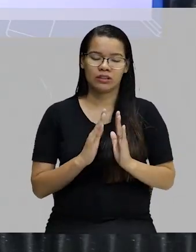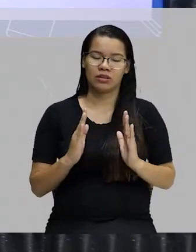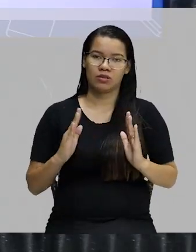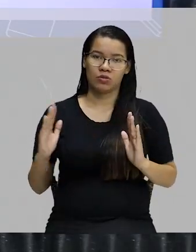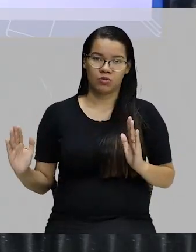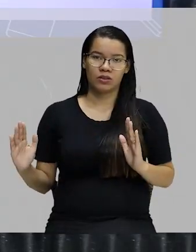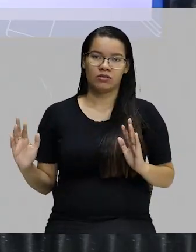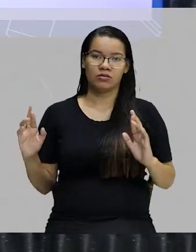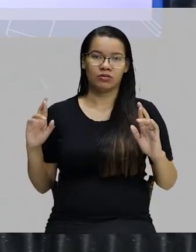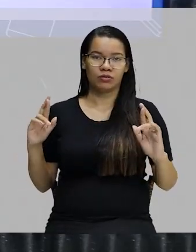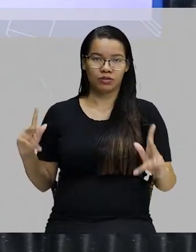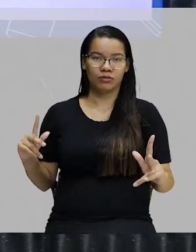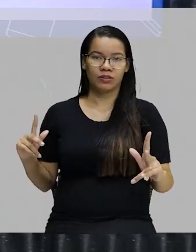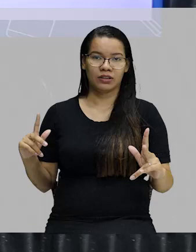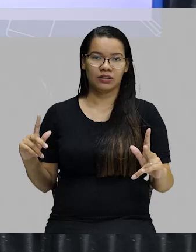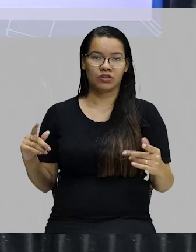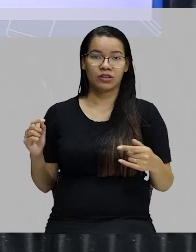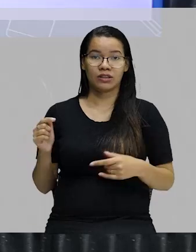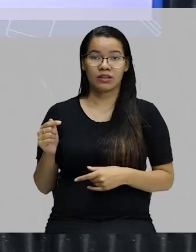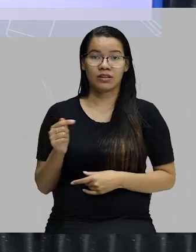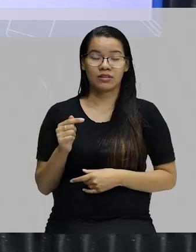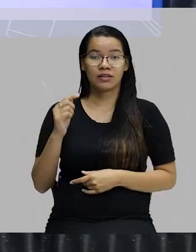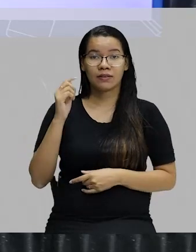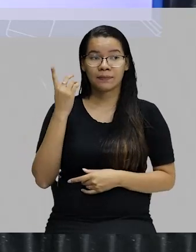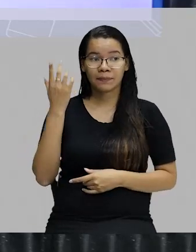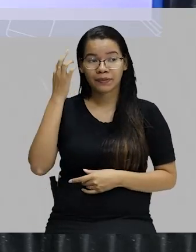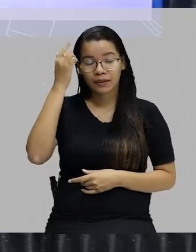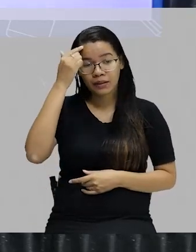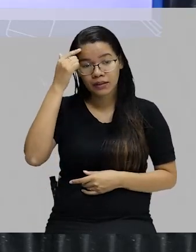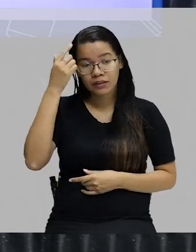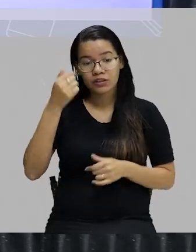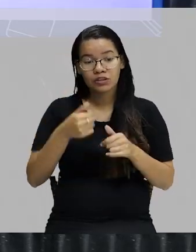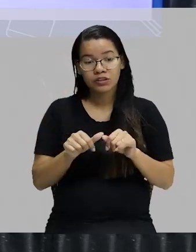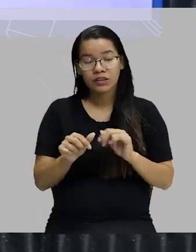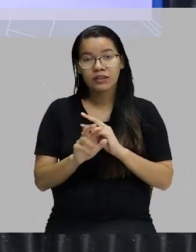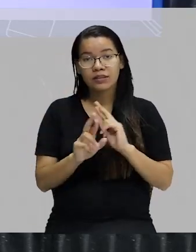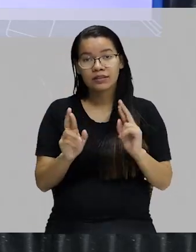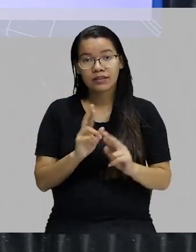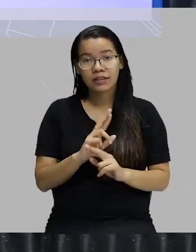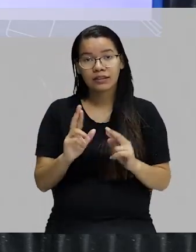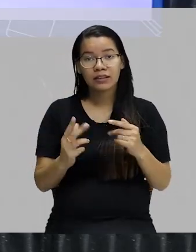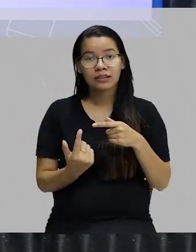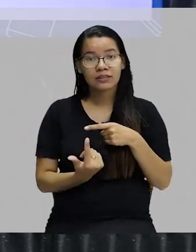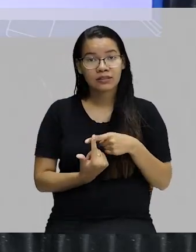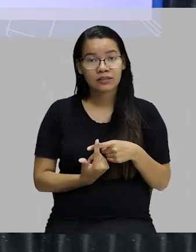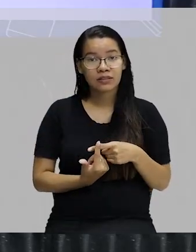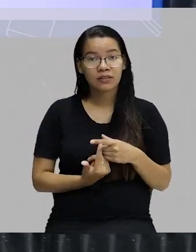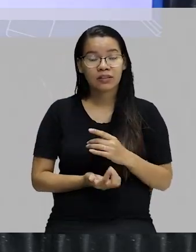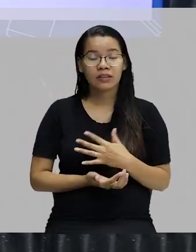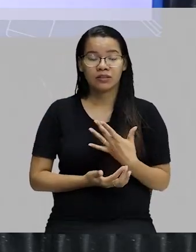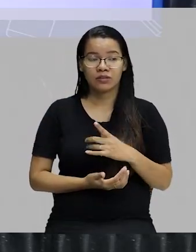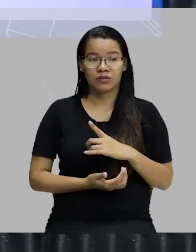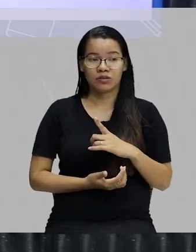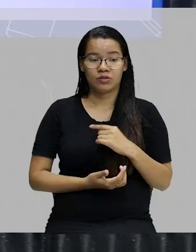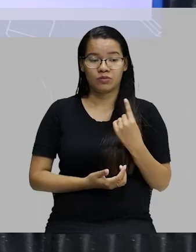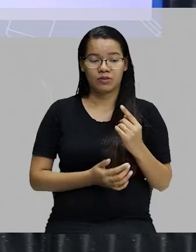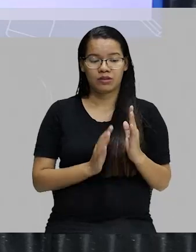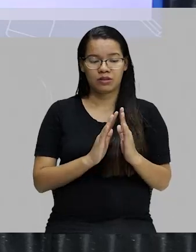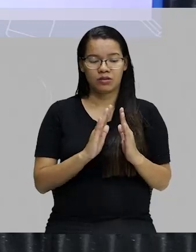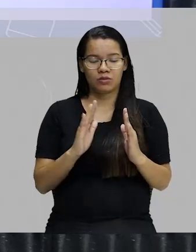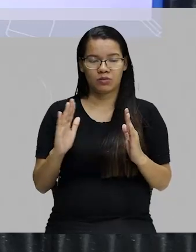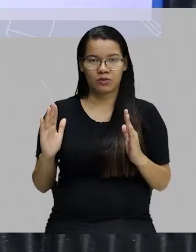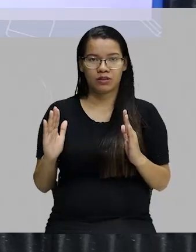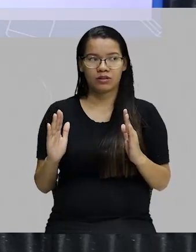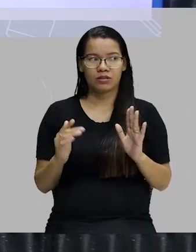raciocínio está justamente associado na adição. Então, eu tenho uma sequência que foi dada, tá?